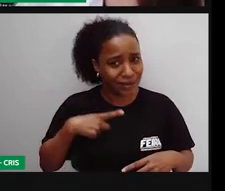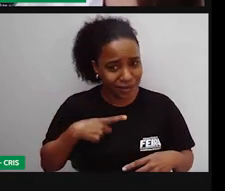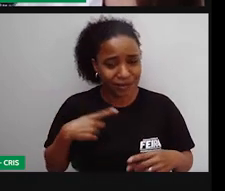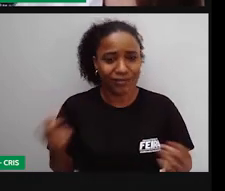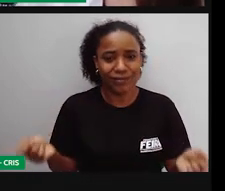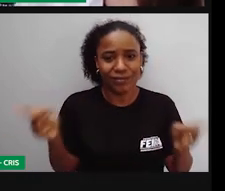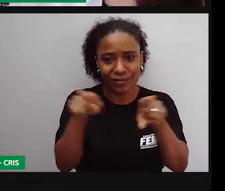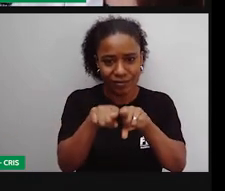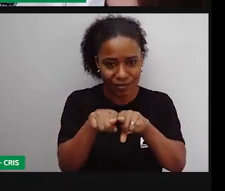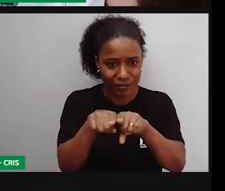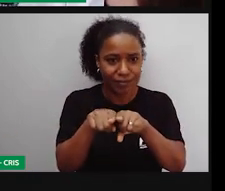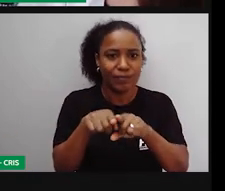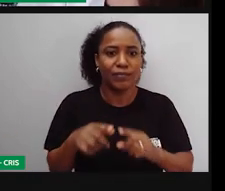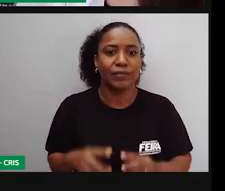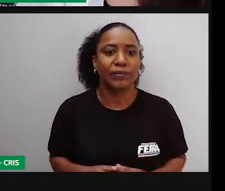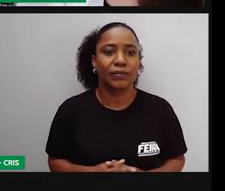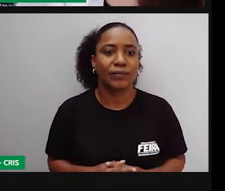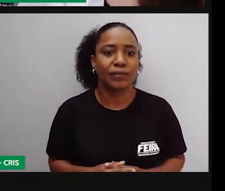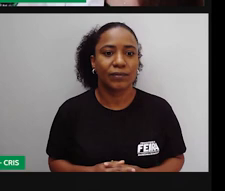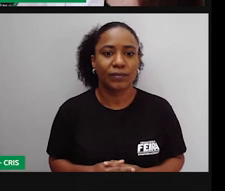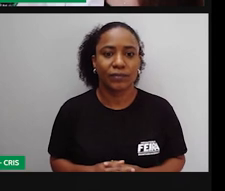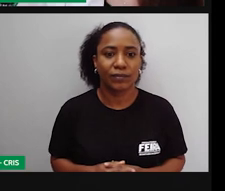nos animais, tá?